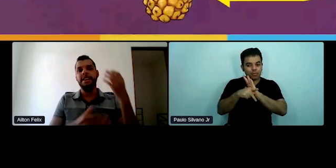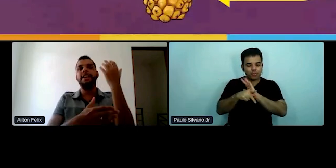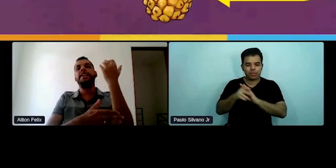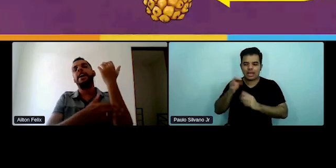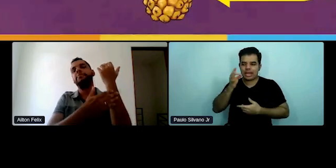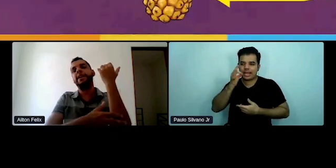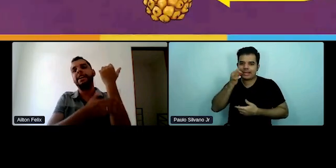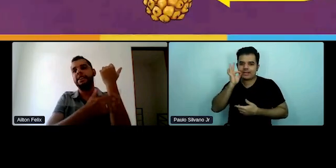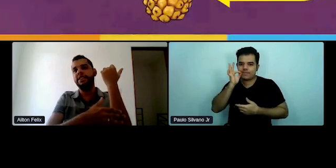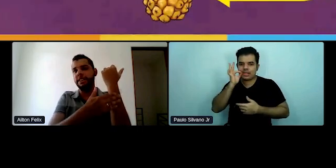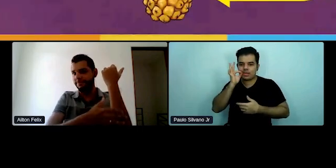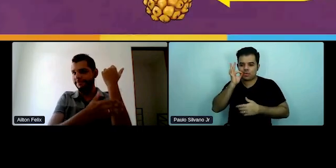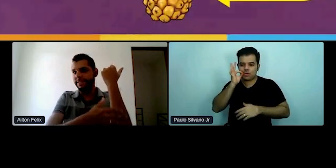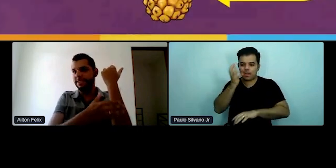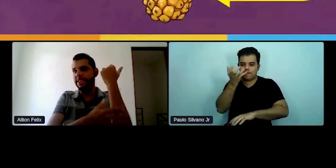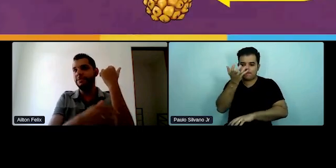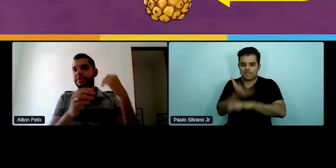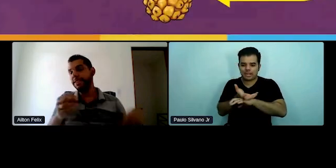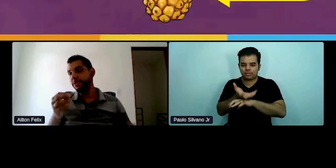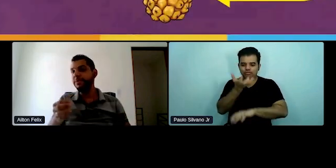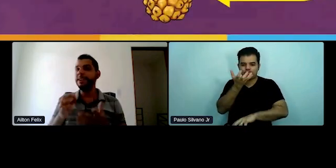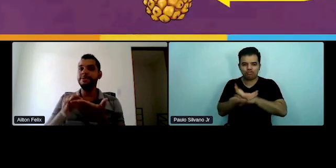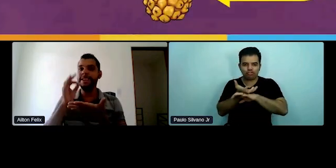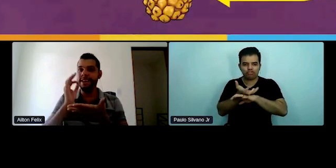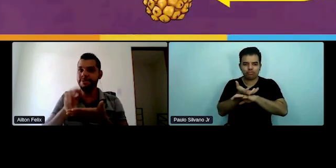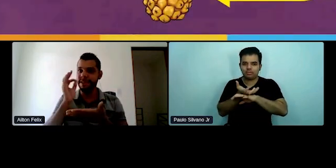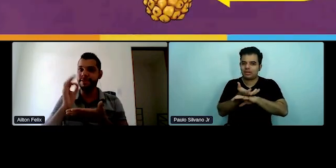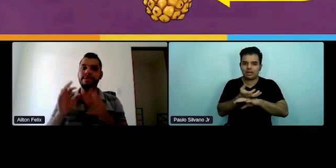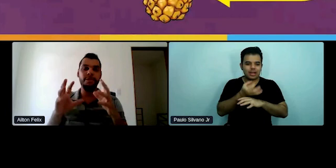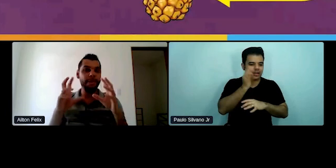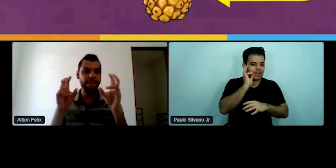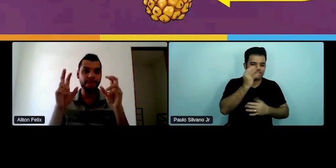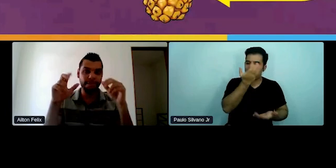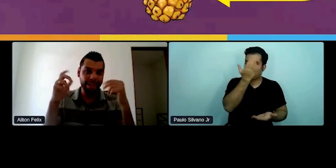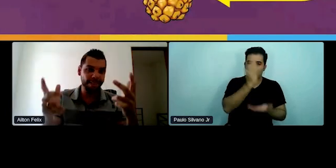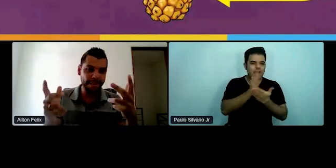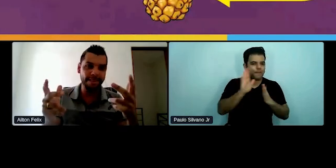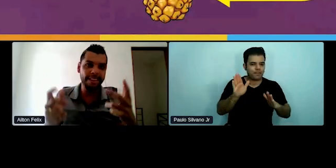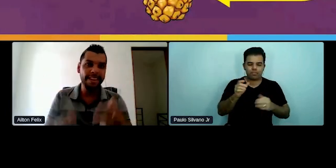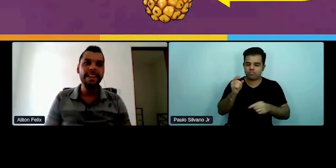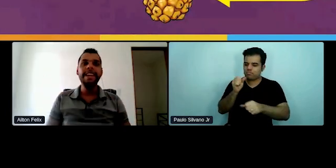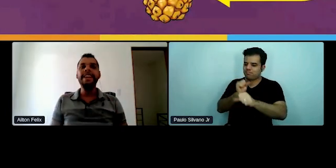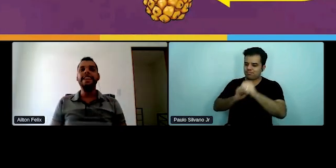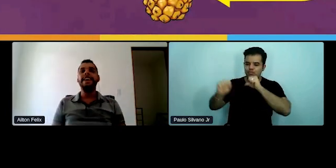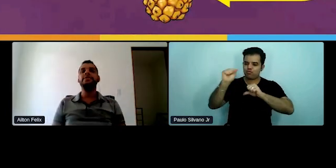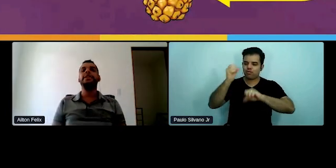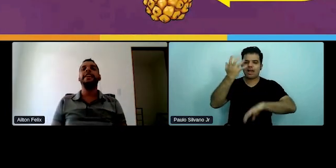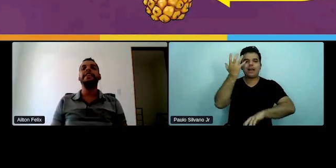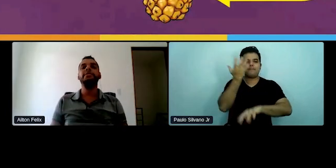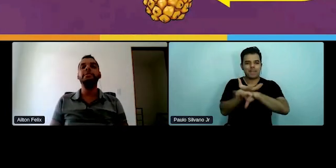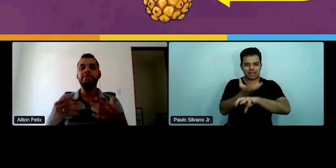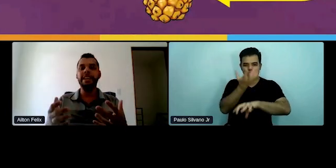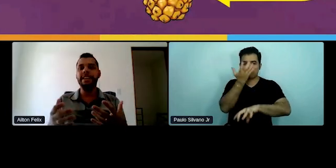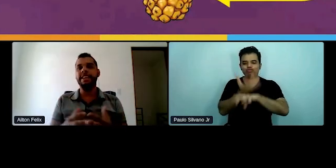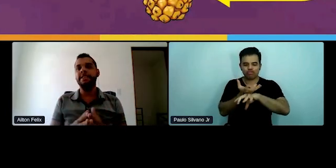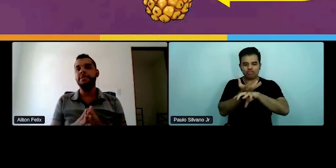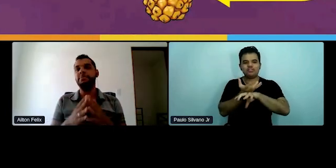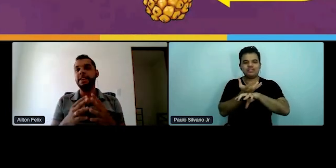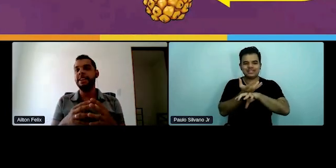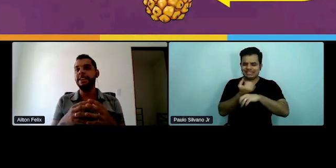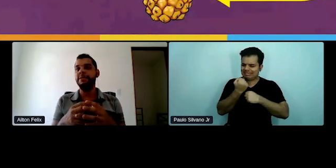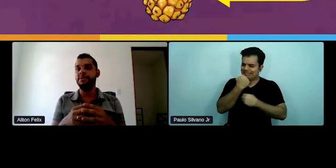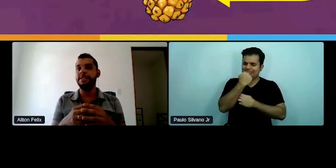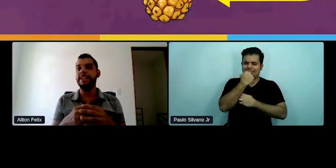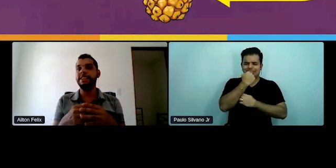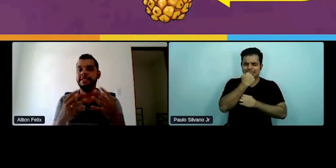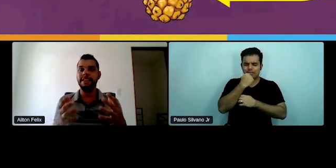de abacaxi, tá certo? E não mais o de café. Você cometeu esse pequeno erro. E aí, o que é que isso implica, né? Isso